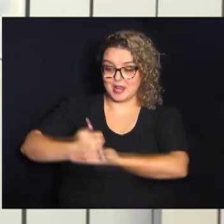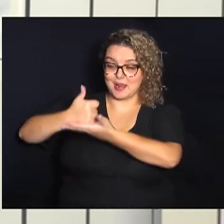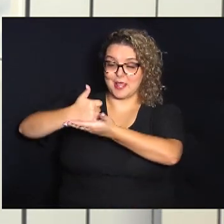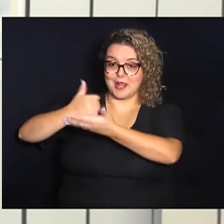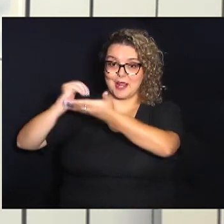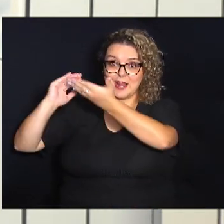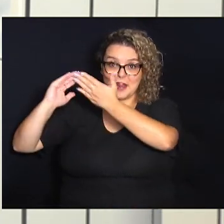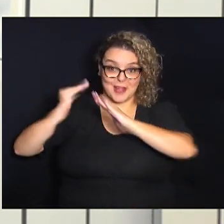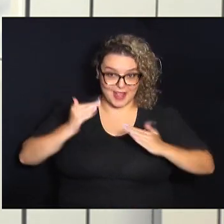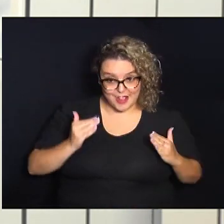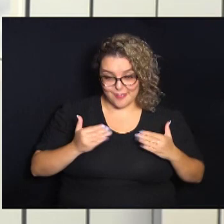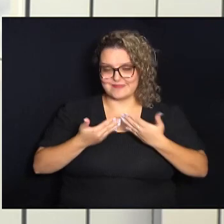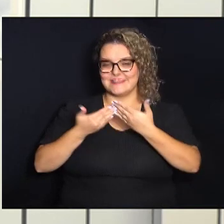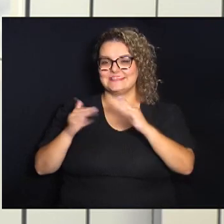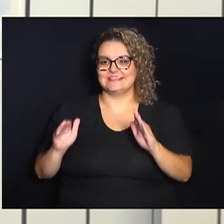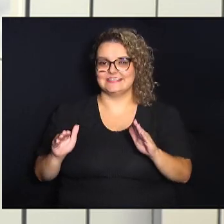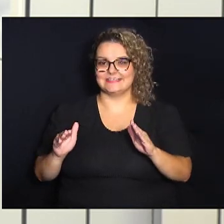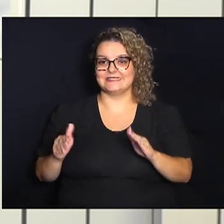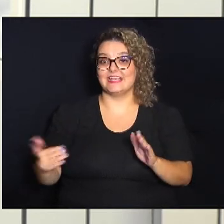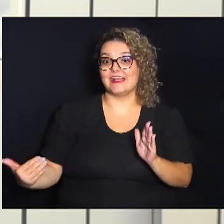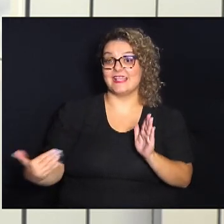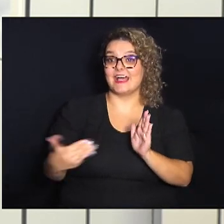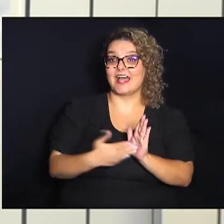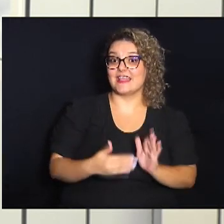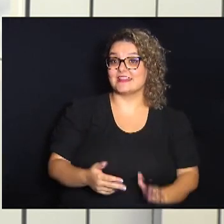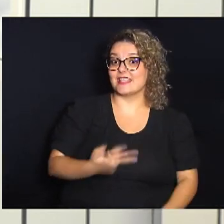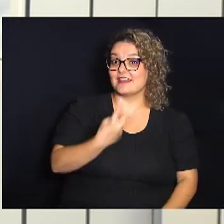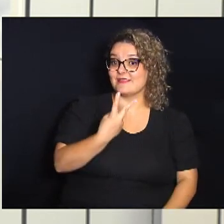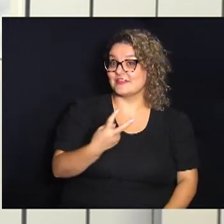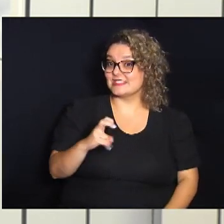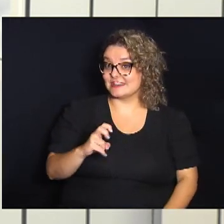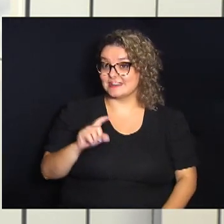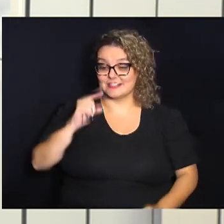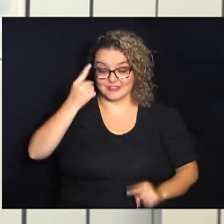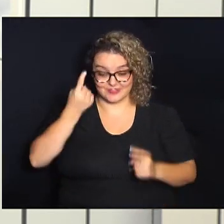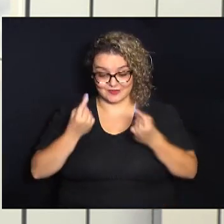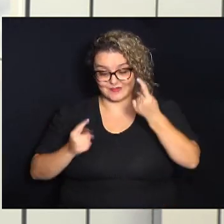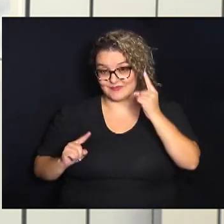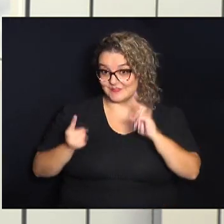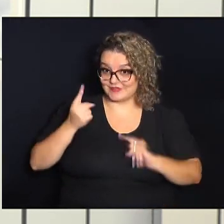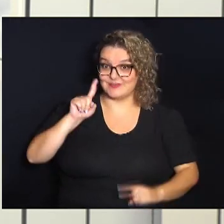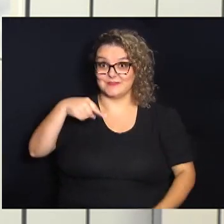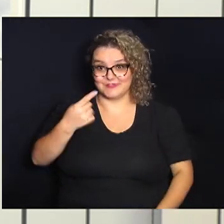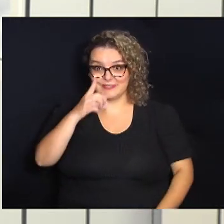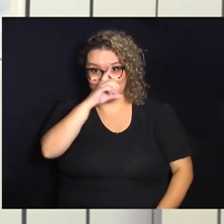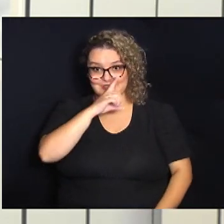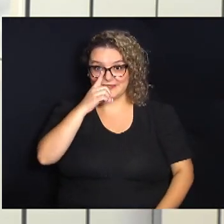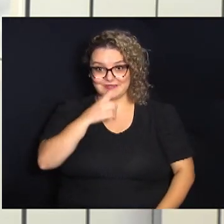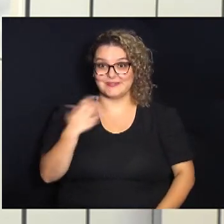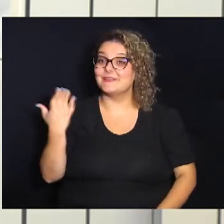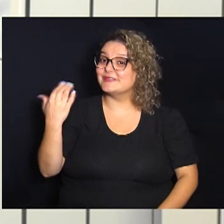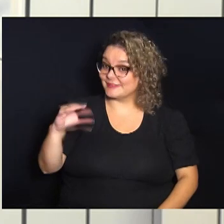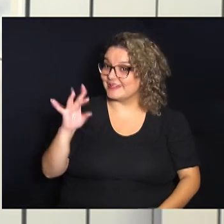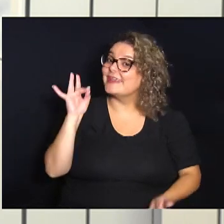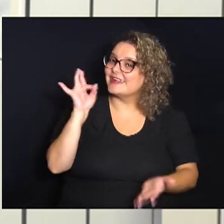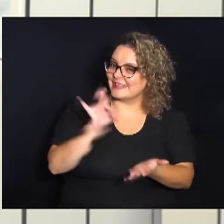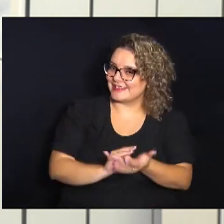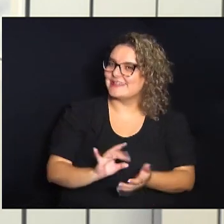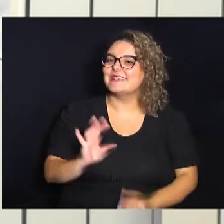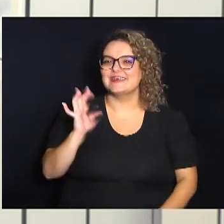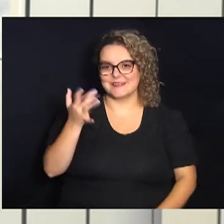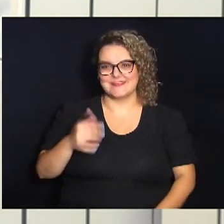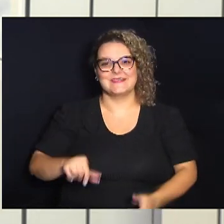estão abertas e vão até 25 de fevereiro, próximo domingo. O lançamento oficial aconteceu